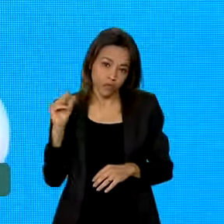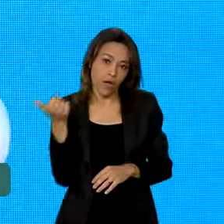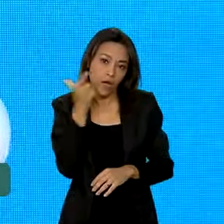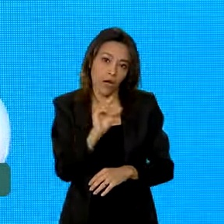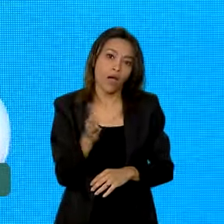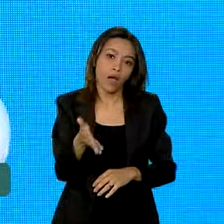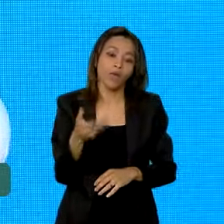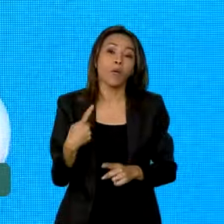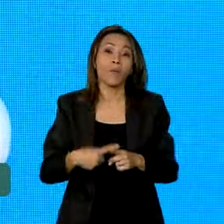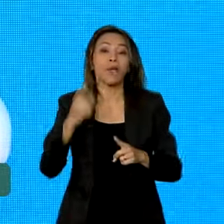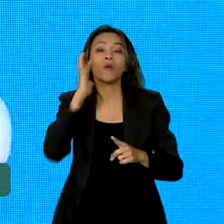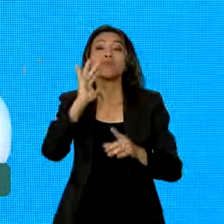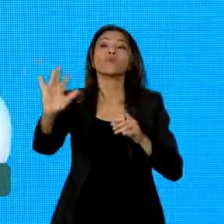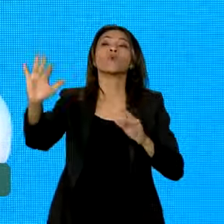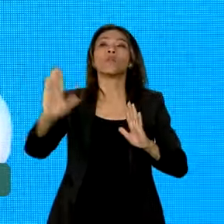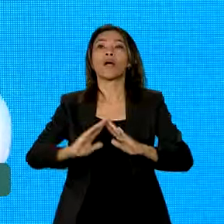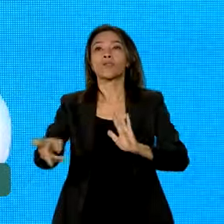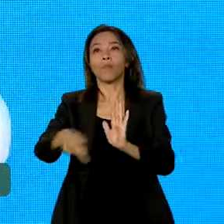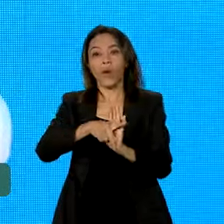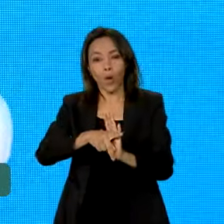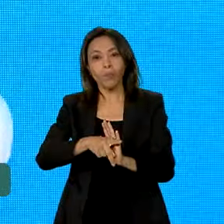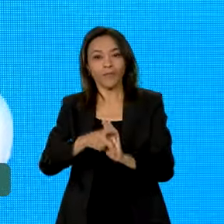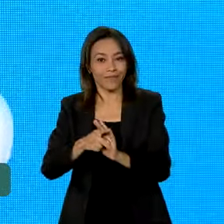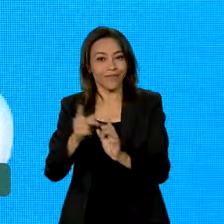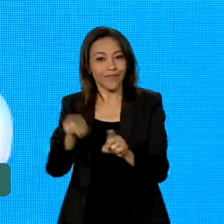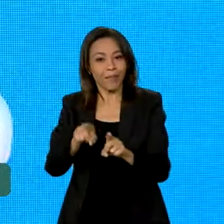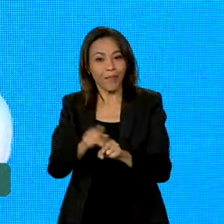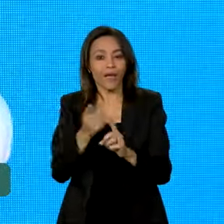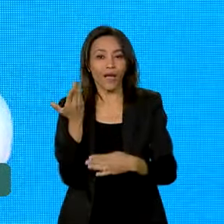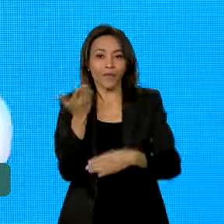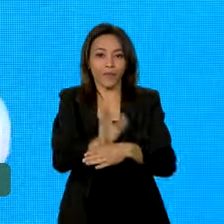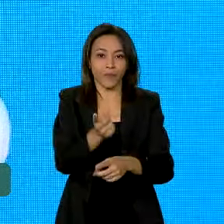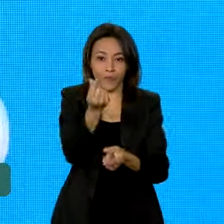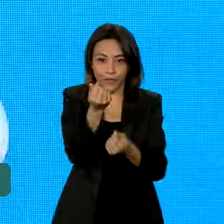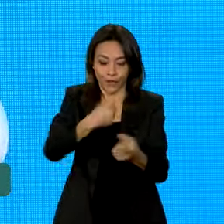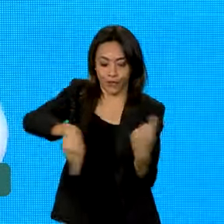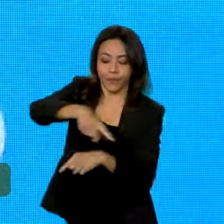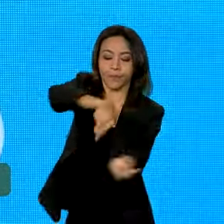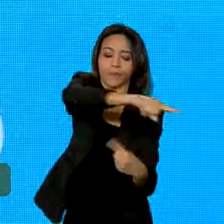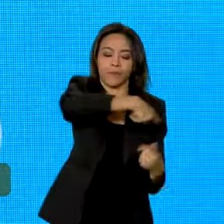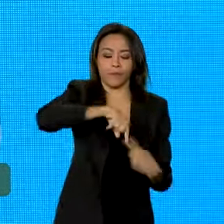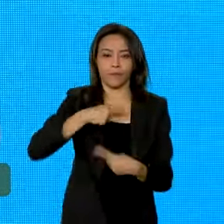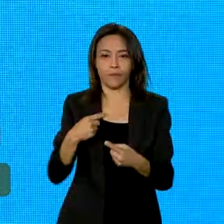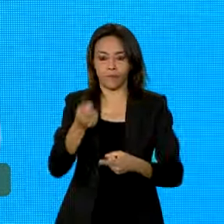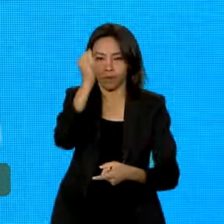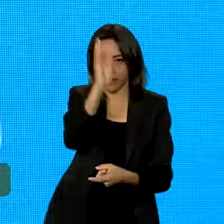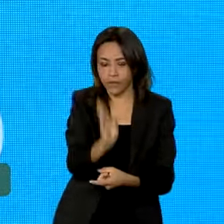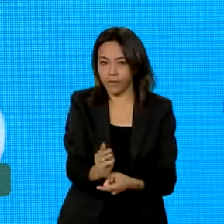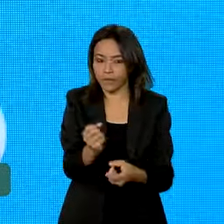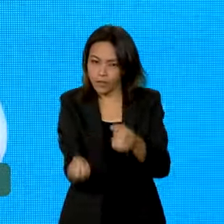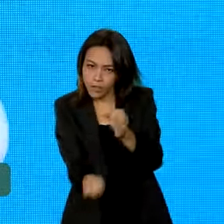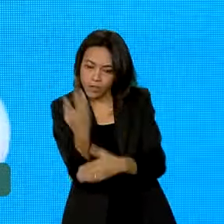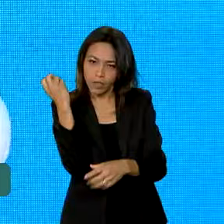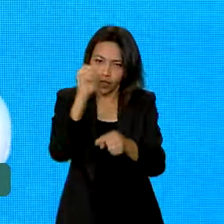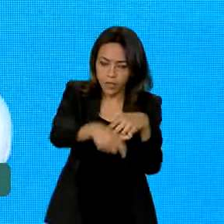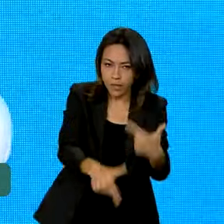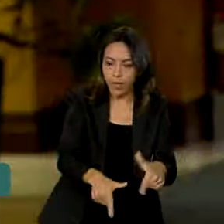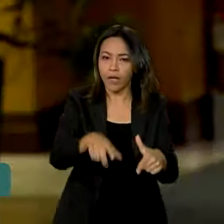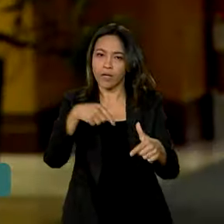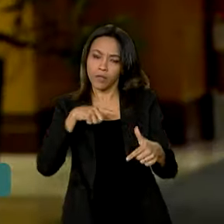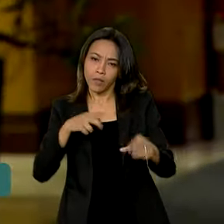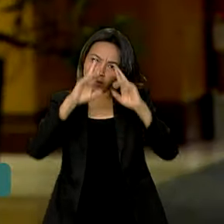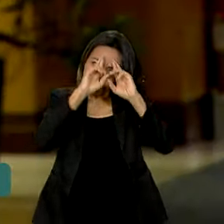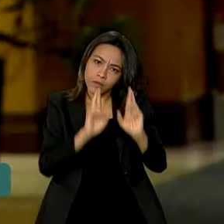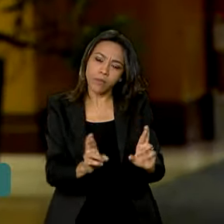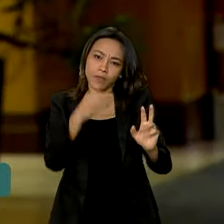obviamente, você realizar o sonho da casa própria, você ajuda a economia do Brasil e, obviamente, você gera emprego, renda, dignidade para o povo brasileiro.